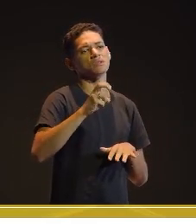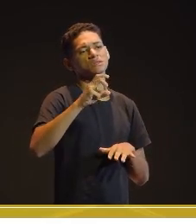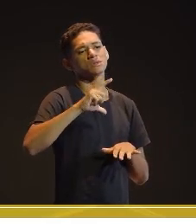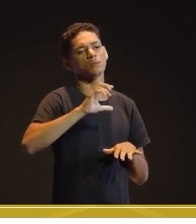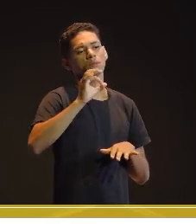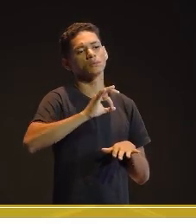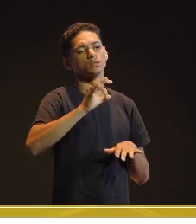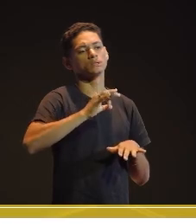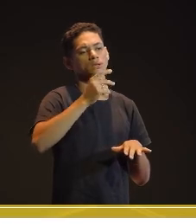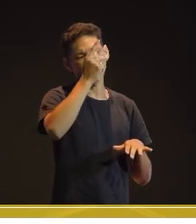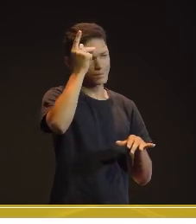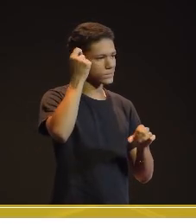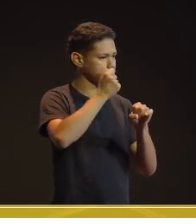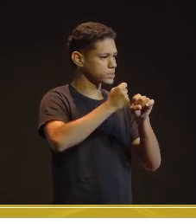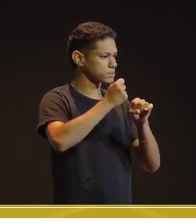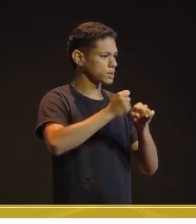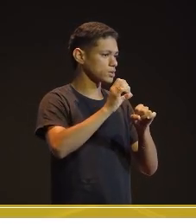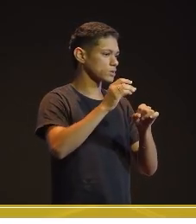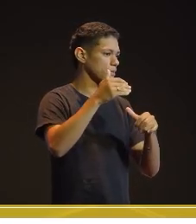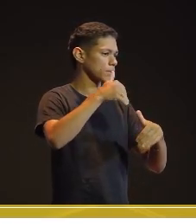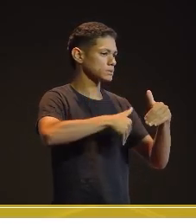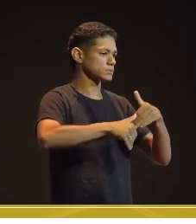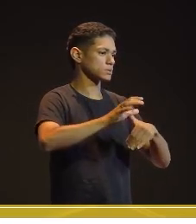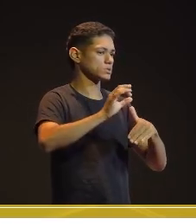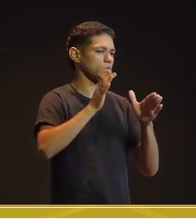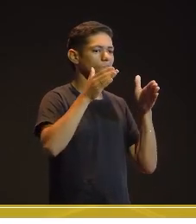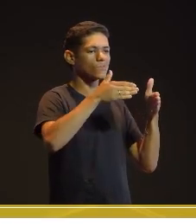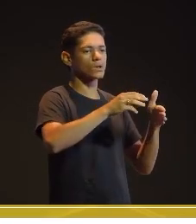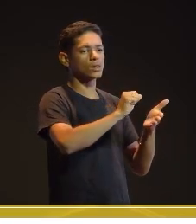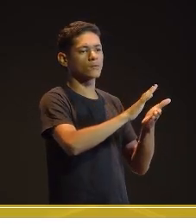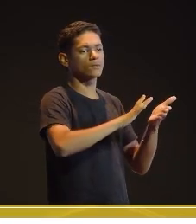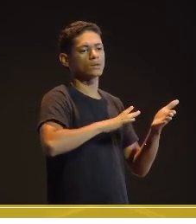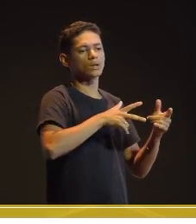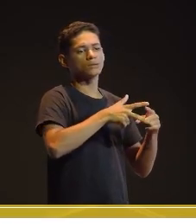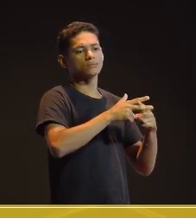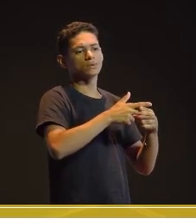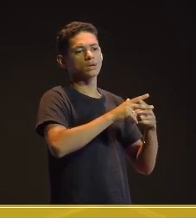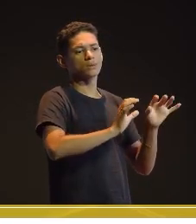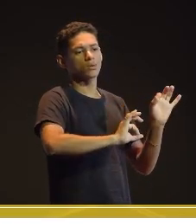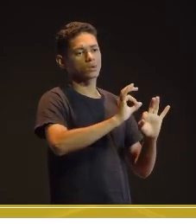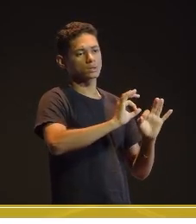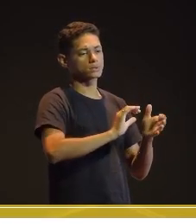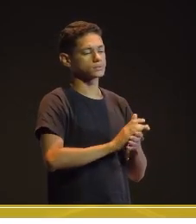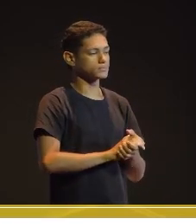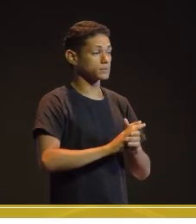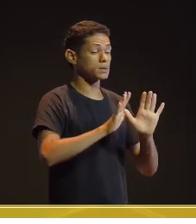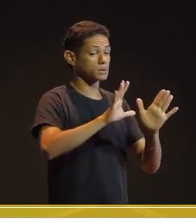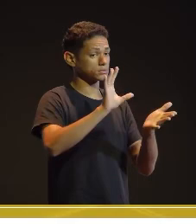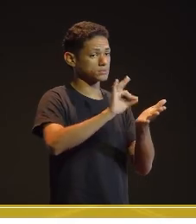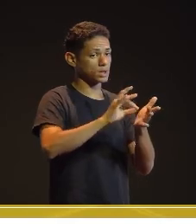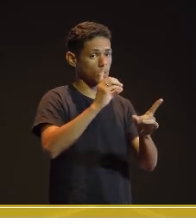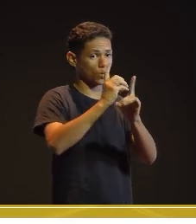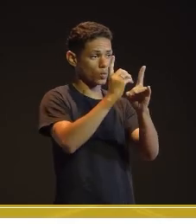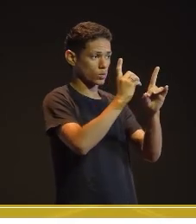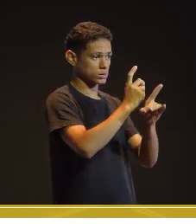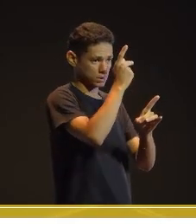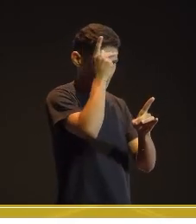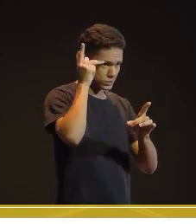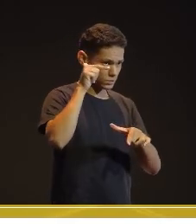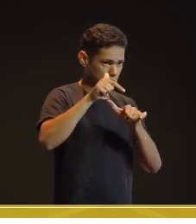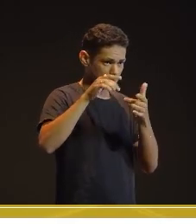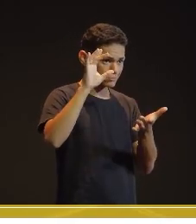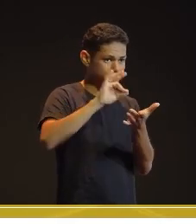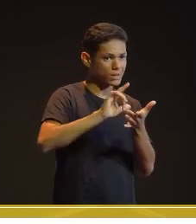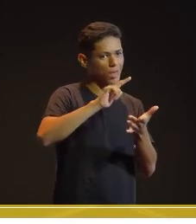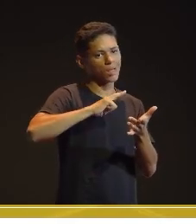obra está envolvida somente nas atividades de operação e manutenção. Mas achar pessoas para se dedicar e trabalhar